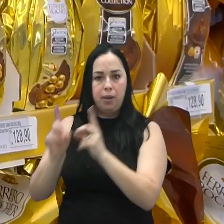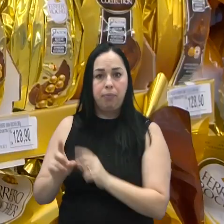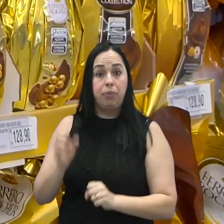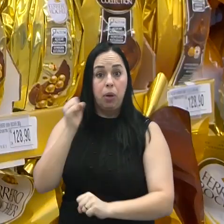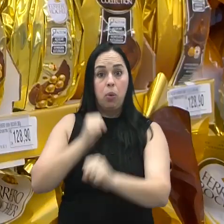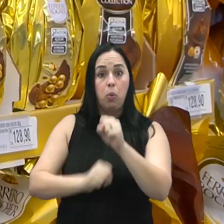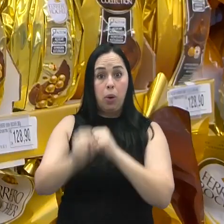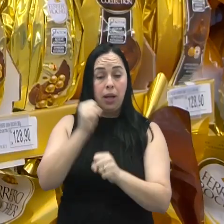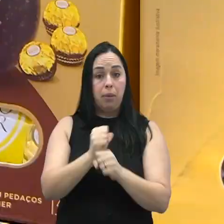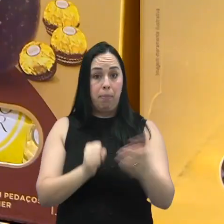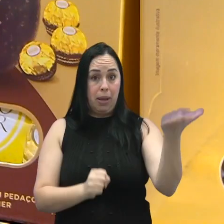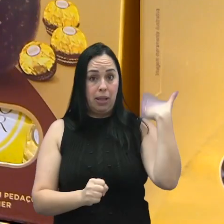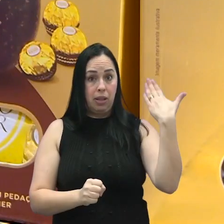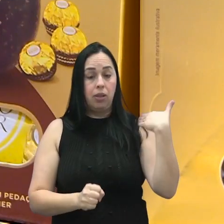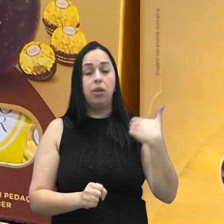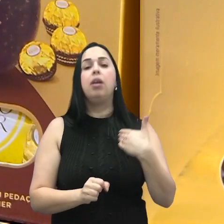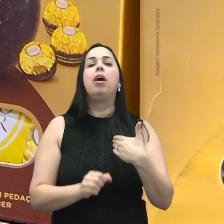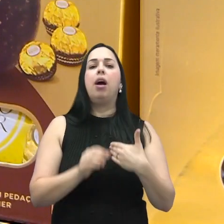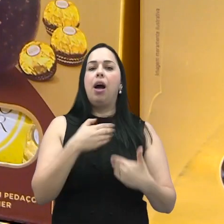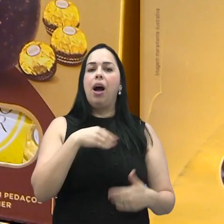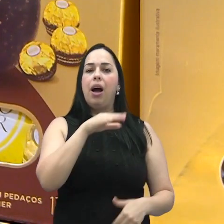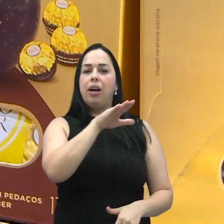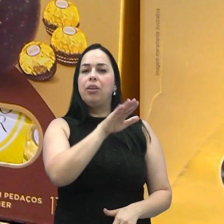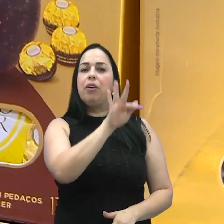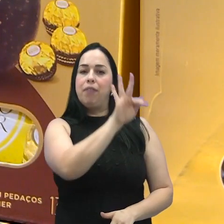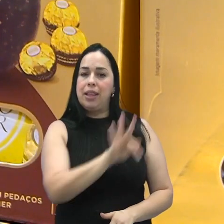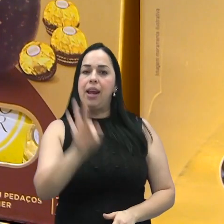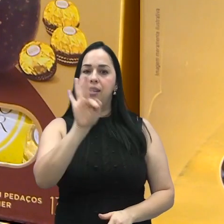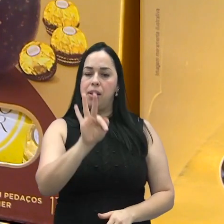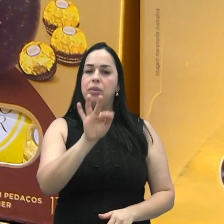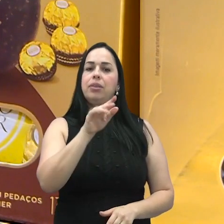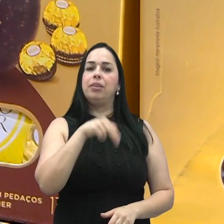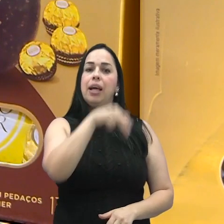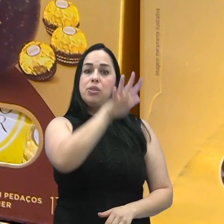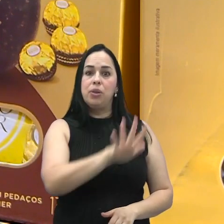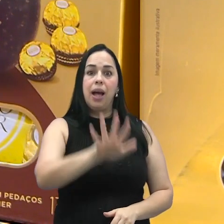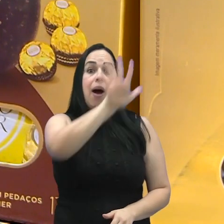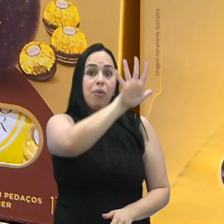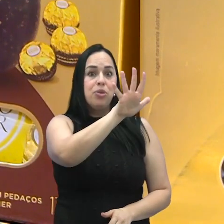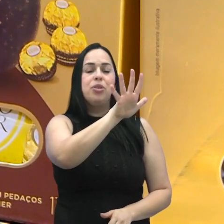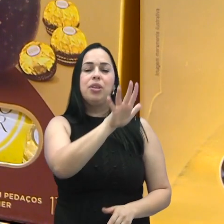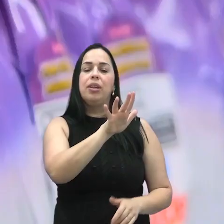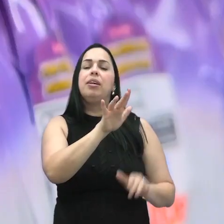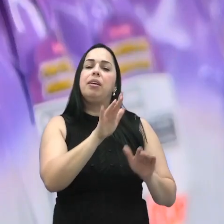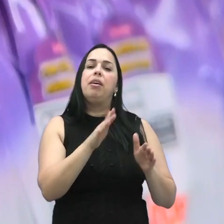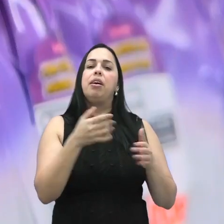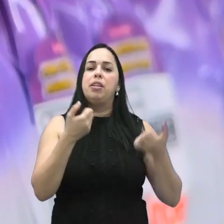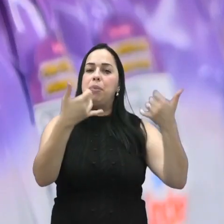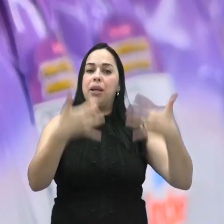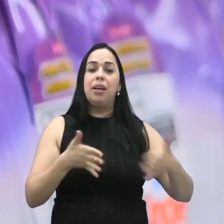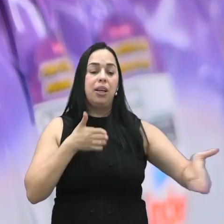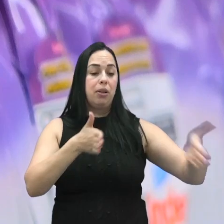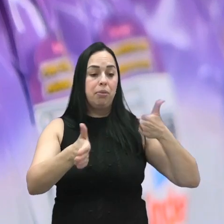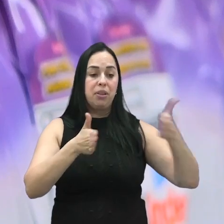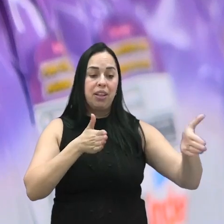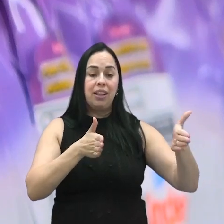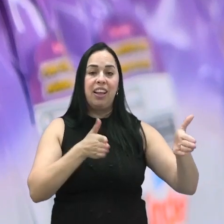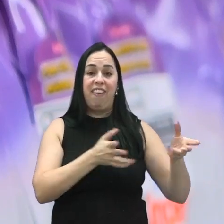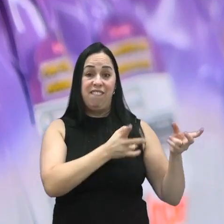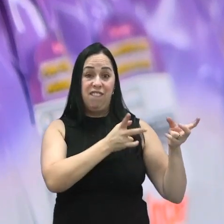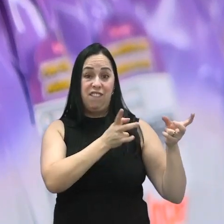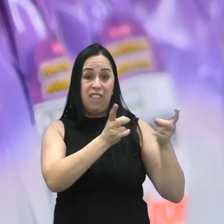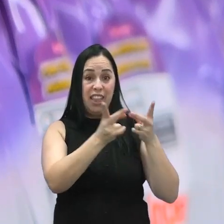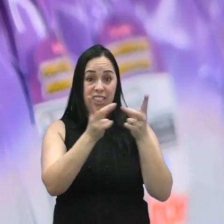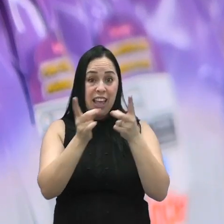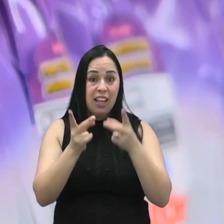Em 2024, a Confederação Nacional do Comércio de Bens, Serviços e Turismo estimou que o período da Páscoa